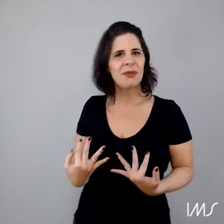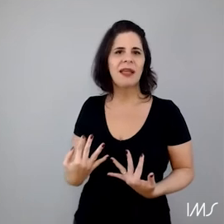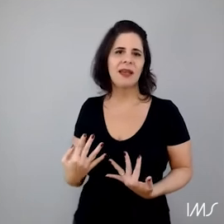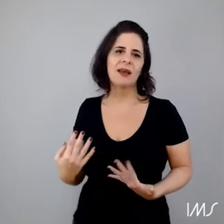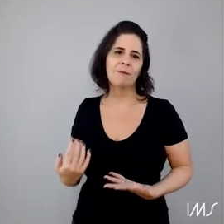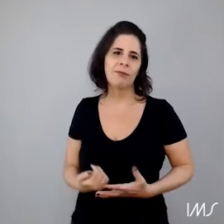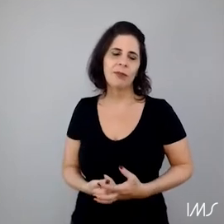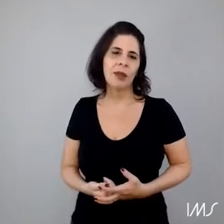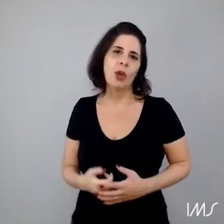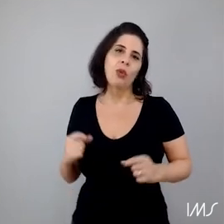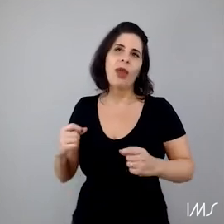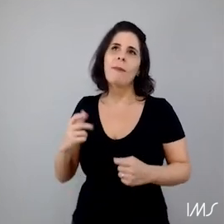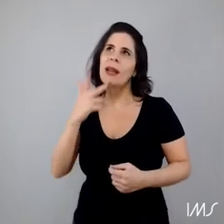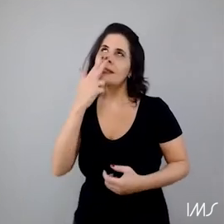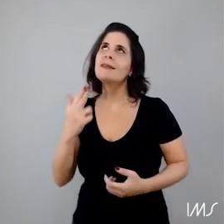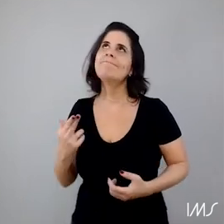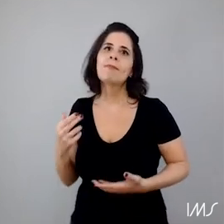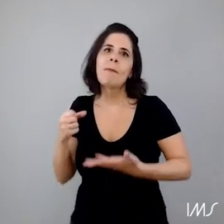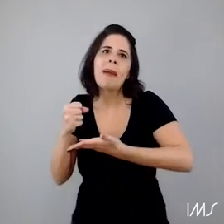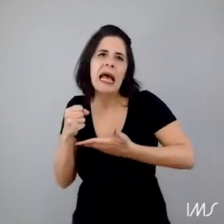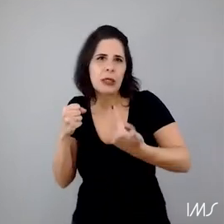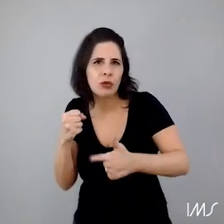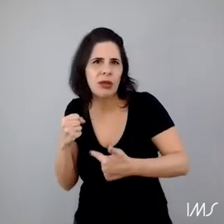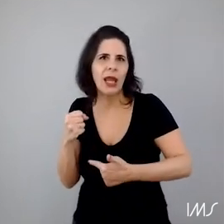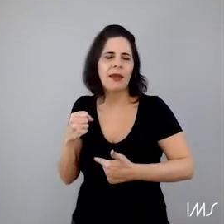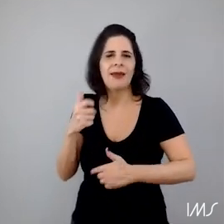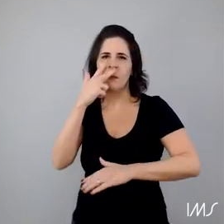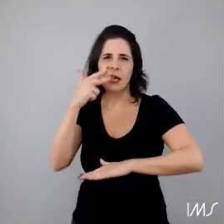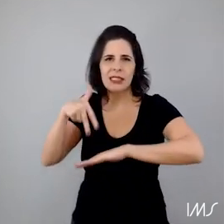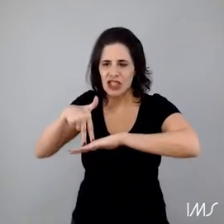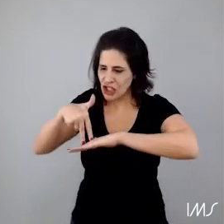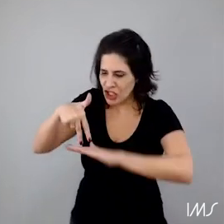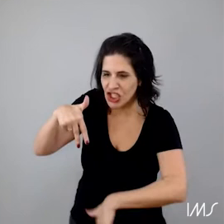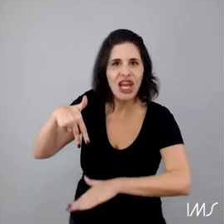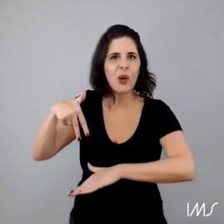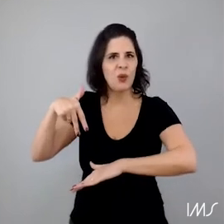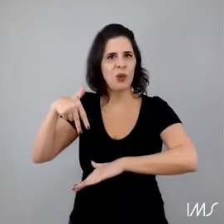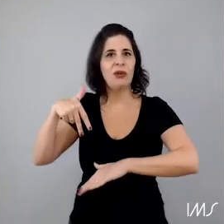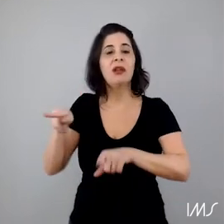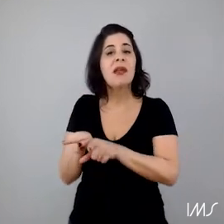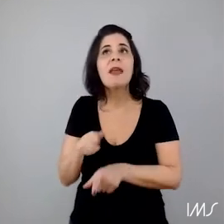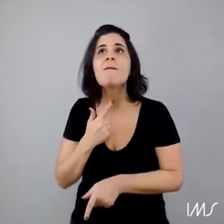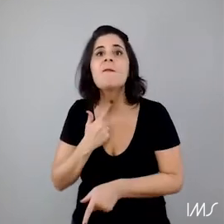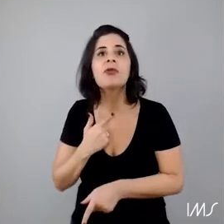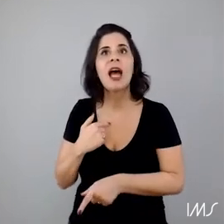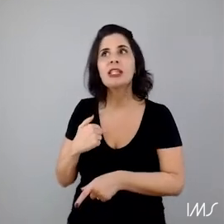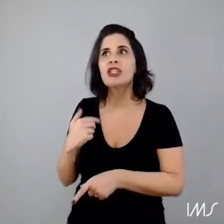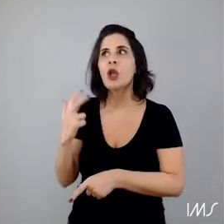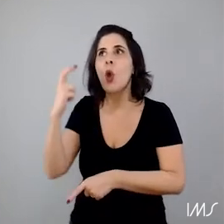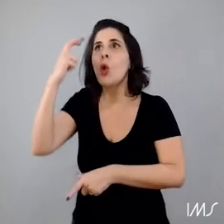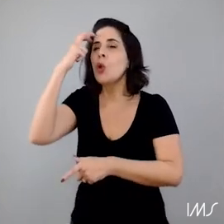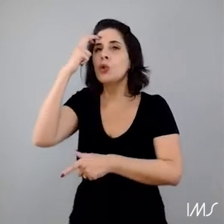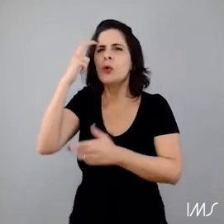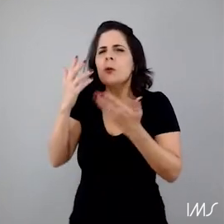desse sem fundamento, desse sem chão e dessa necessidade de expandir essa cultura que ela